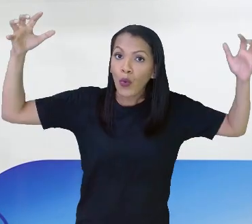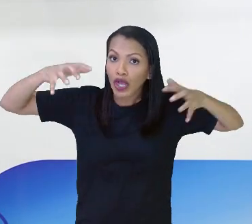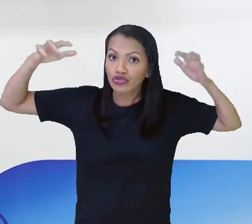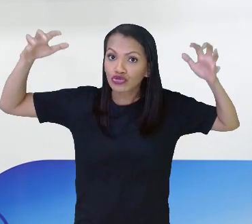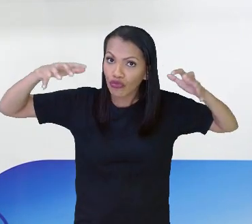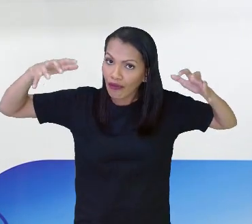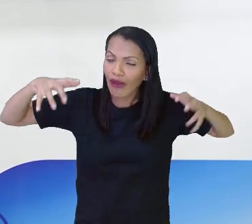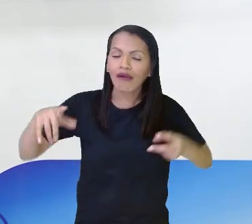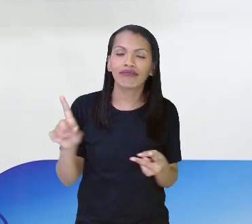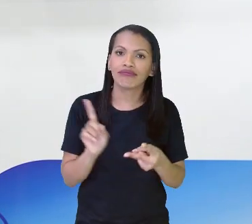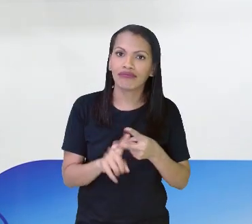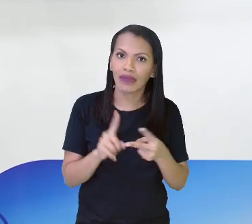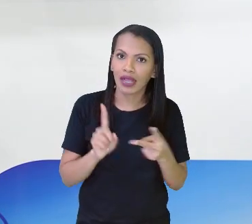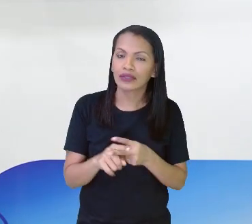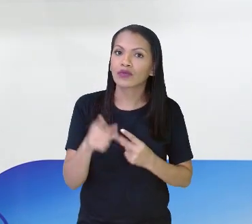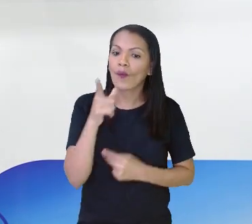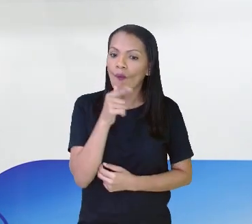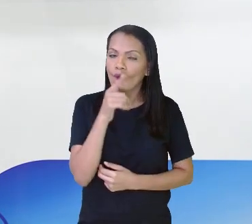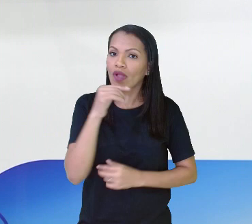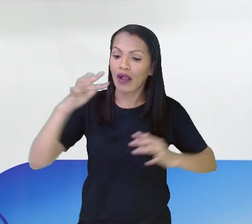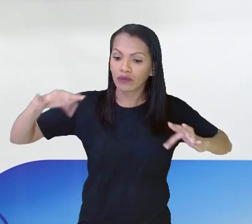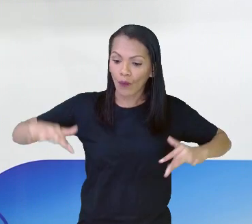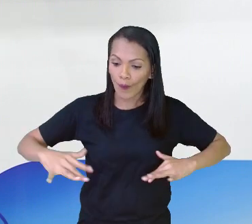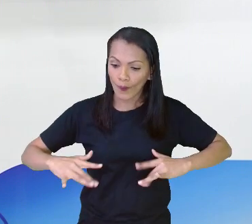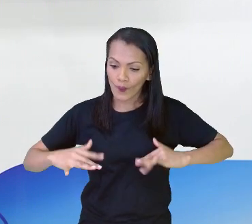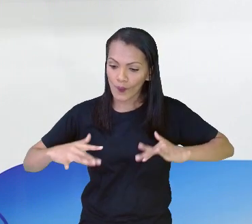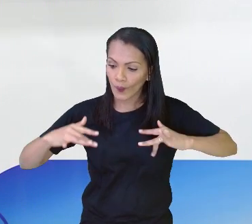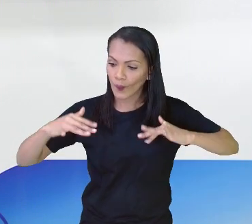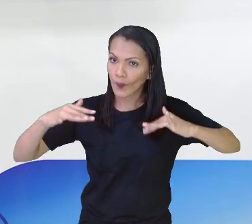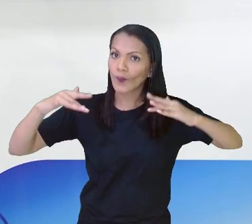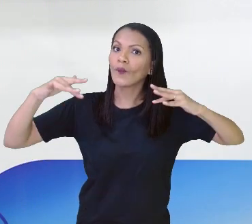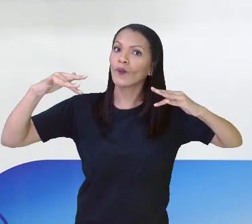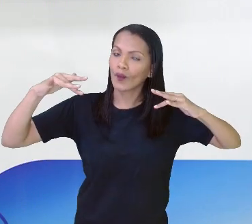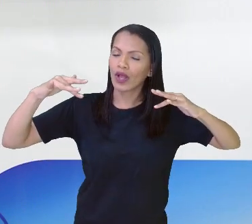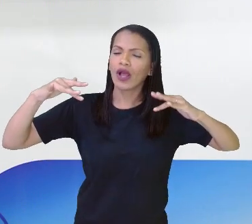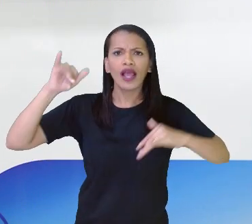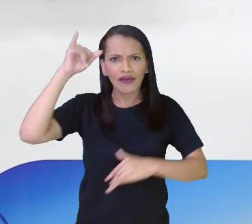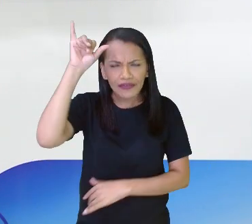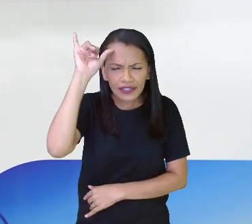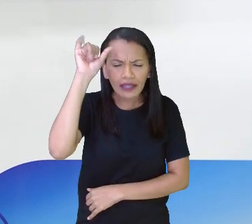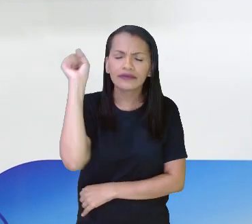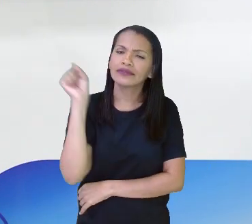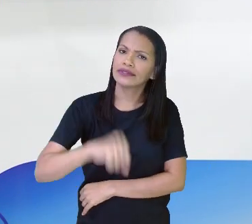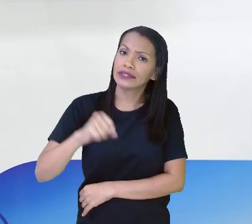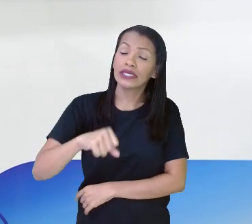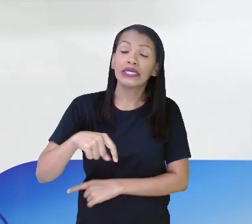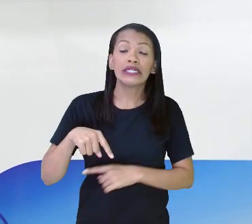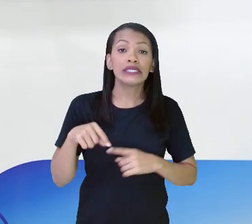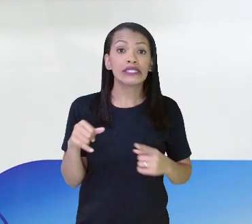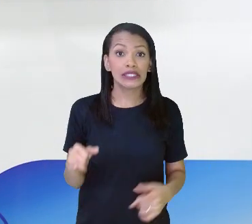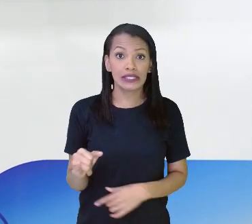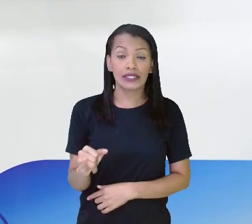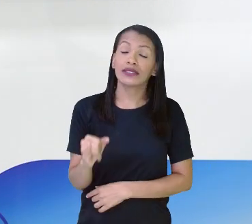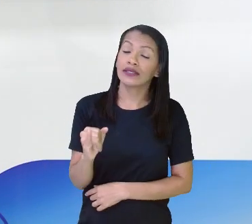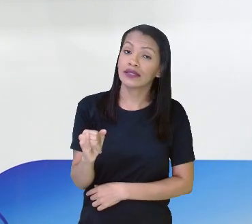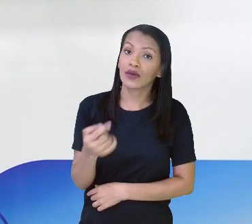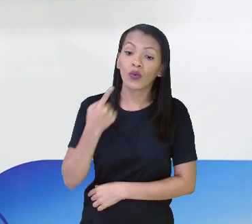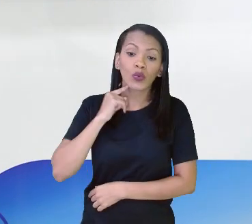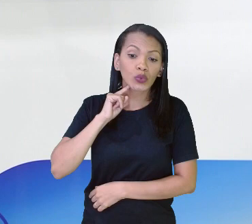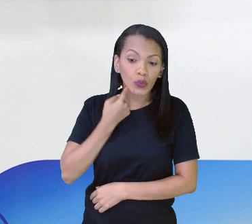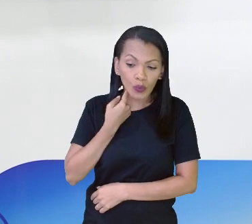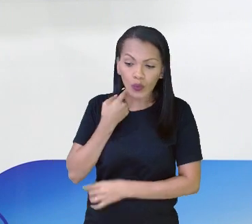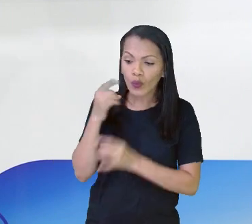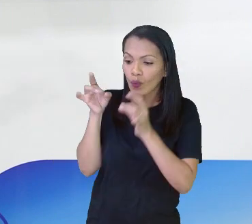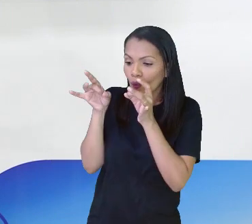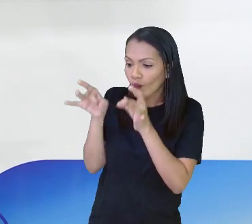coisa poderia ter sido evitada se o lixo fosse colocado no lugar do lixo. Nós vemos que muitas vezes acontece enchente, claro, essa